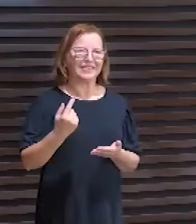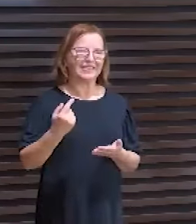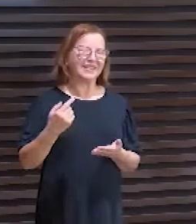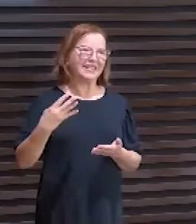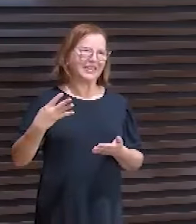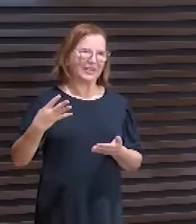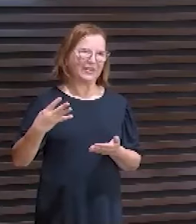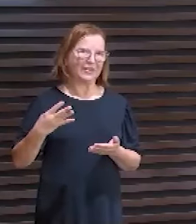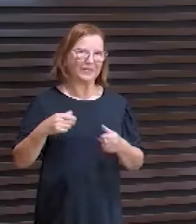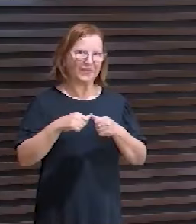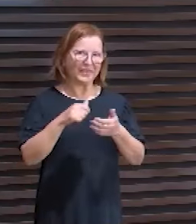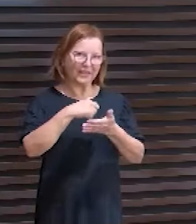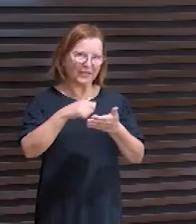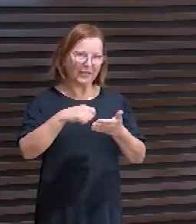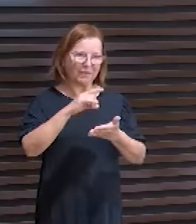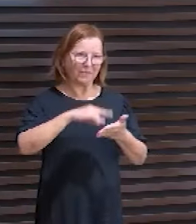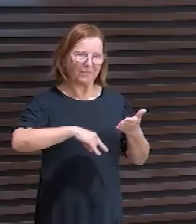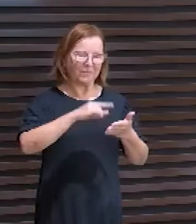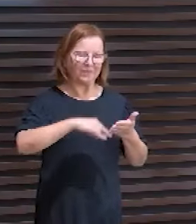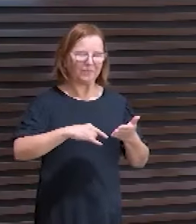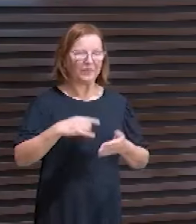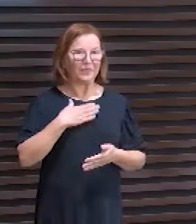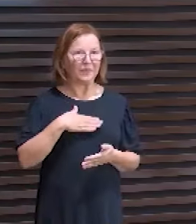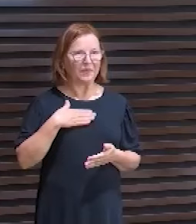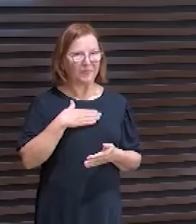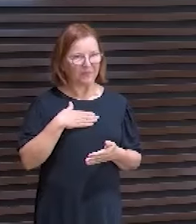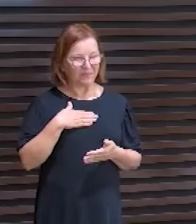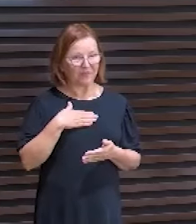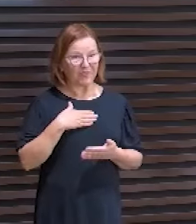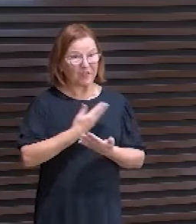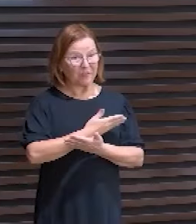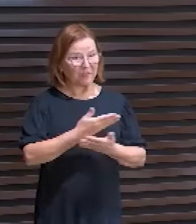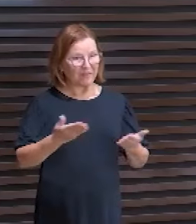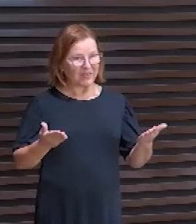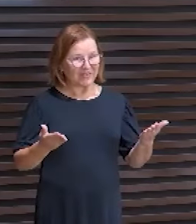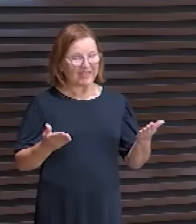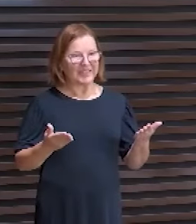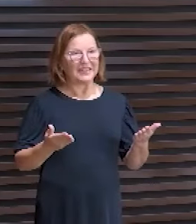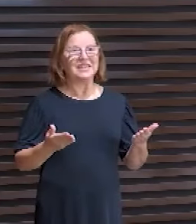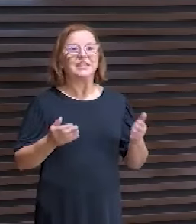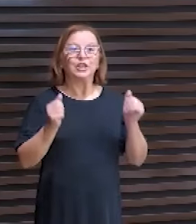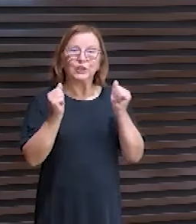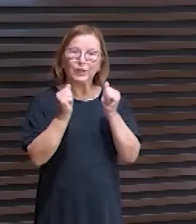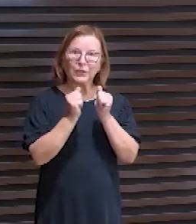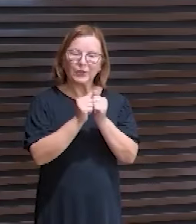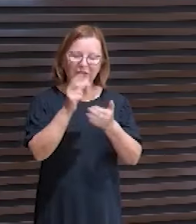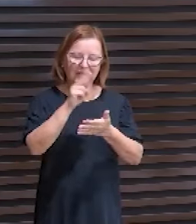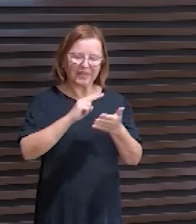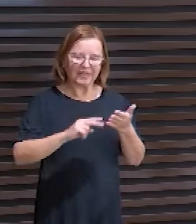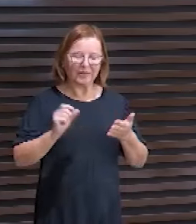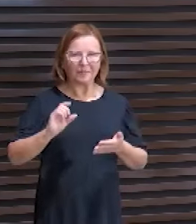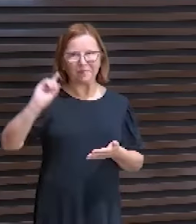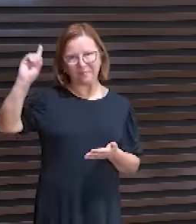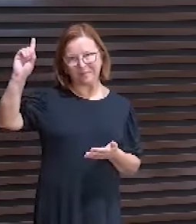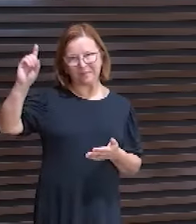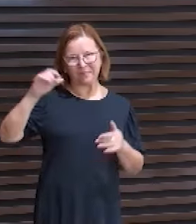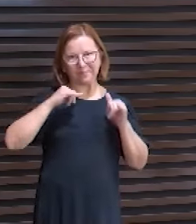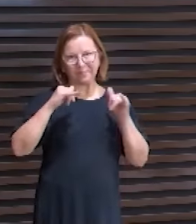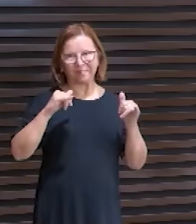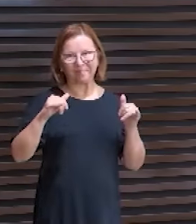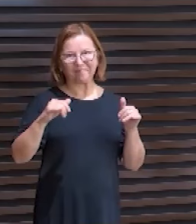boletim e eu gostaria de convidá-los a lermos todos juntos a palavra de Deus que diz assim